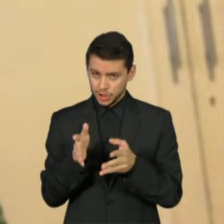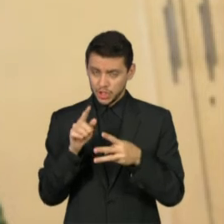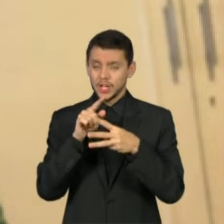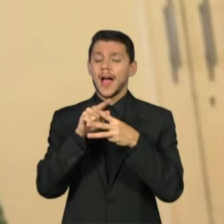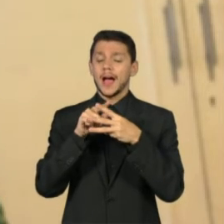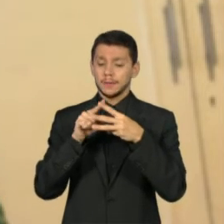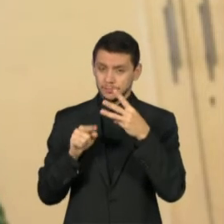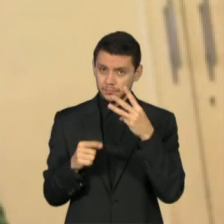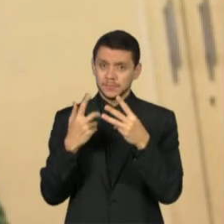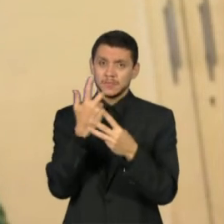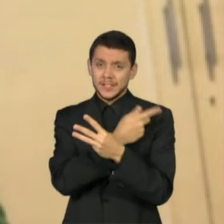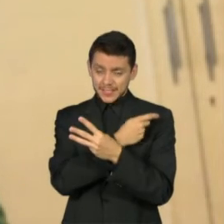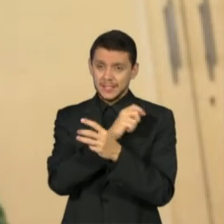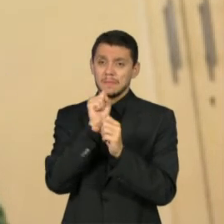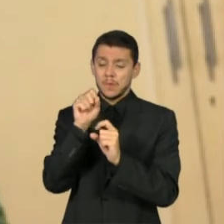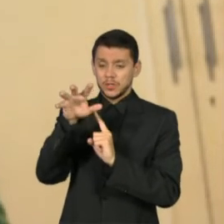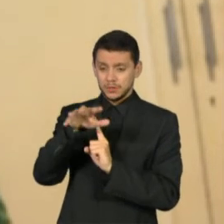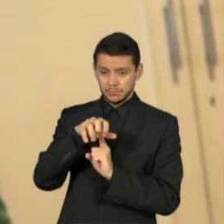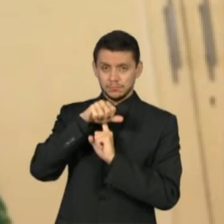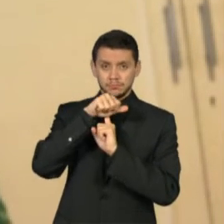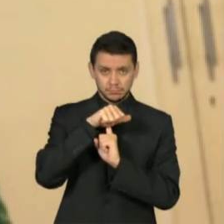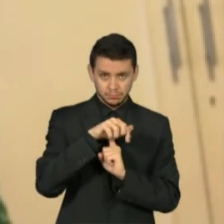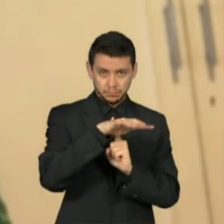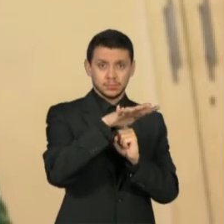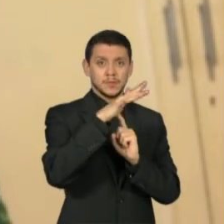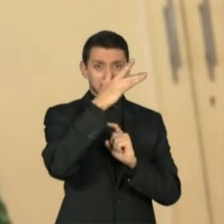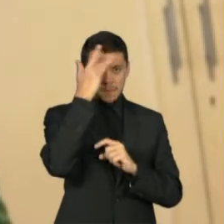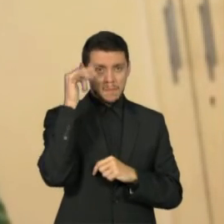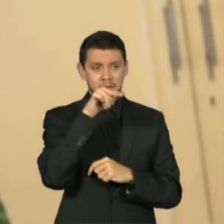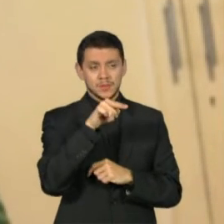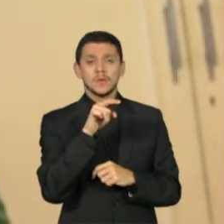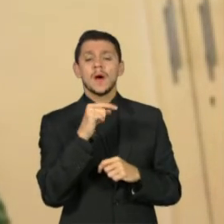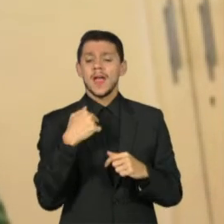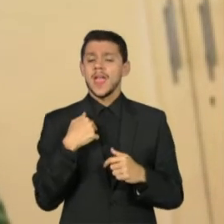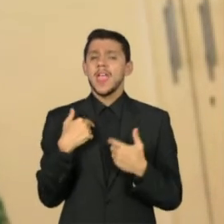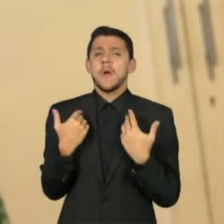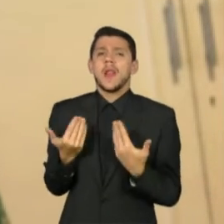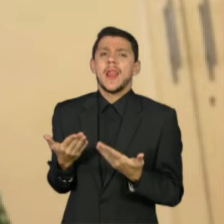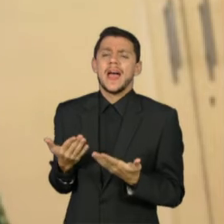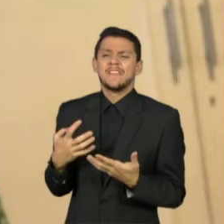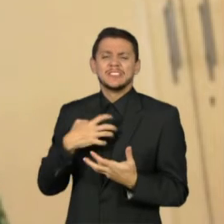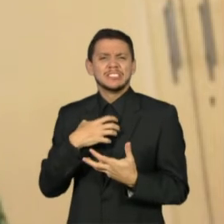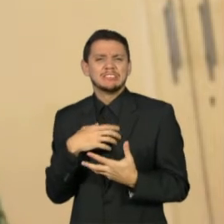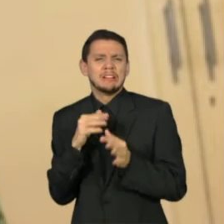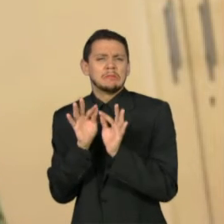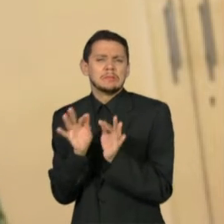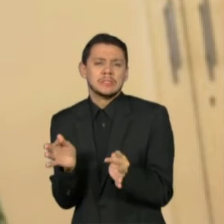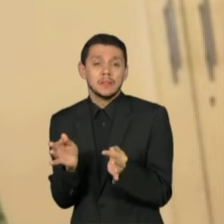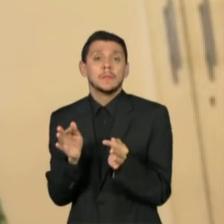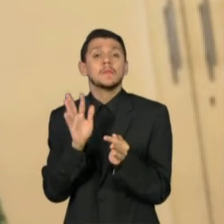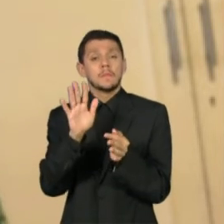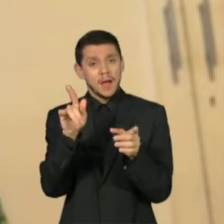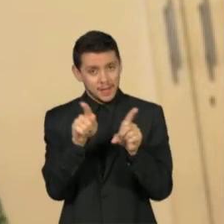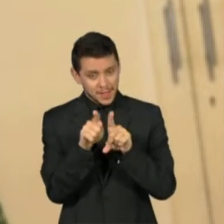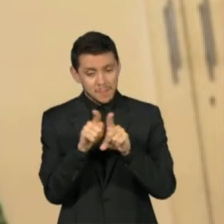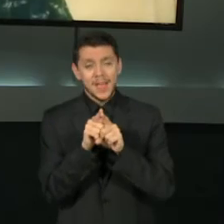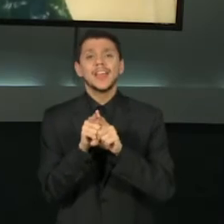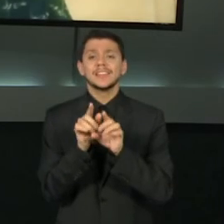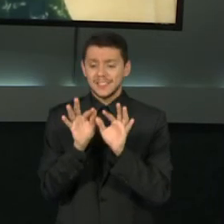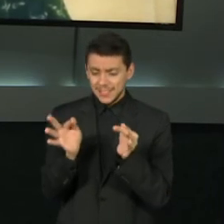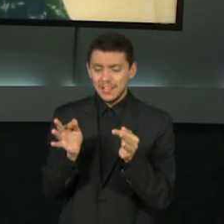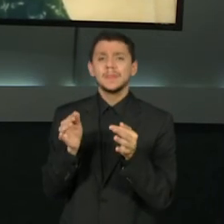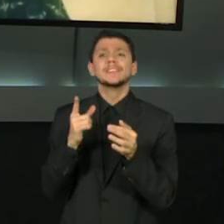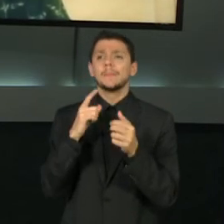para outras pessoas, ela pode ter a forma leve, mas a forma leve também sobrecarrega o serviço de saúde.